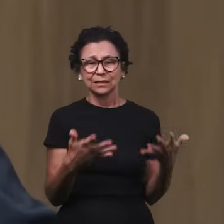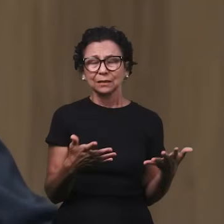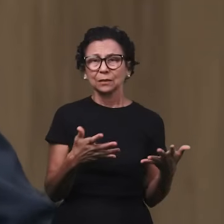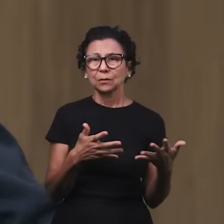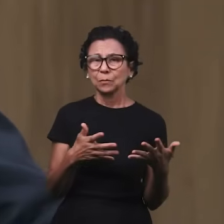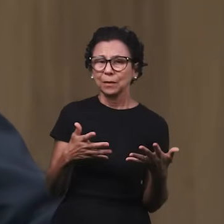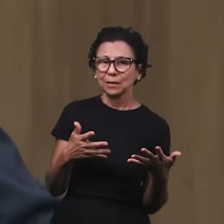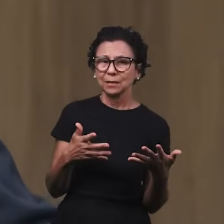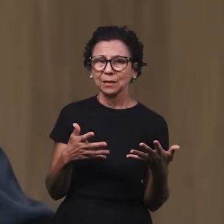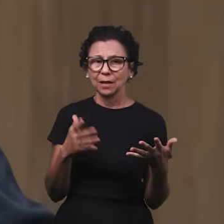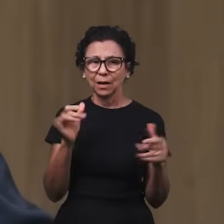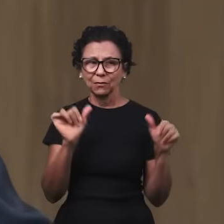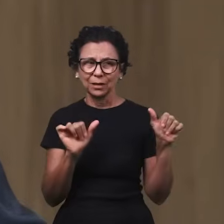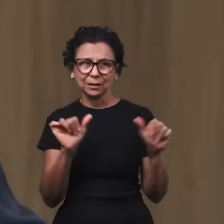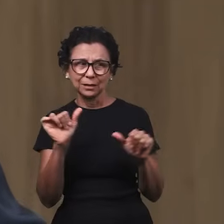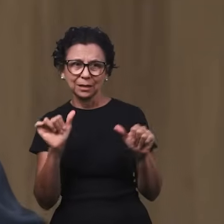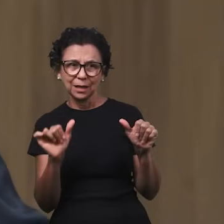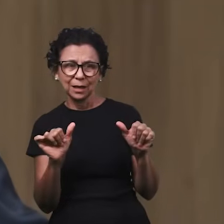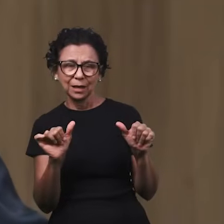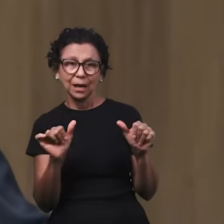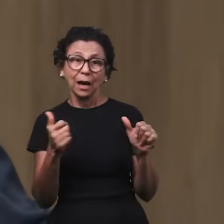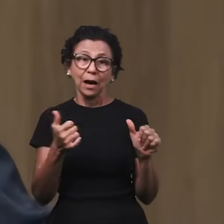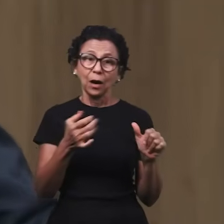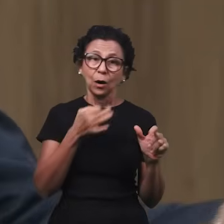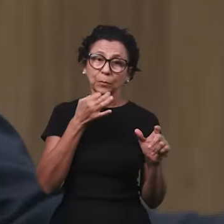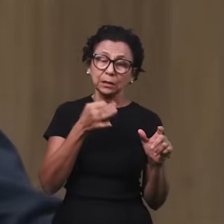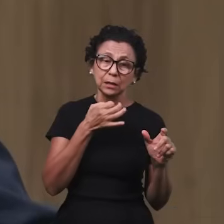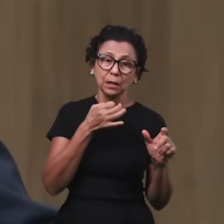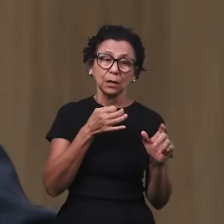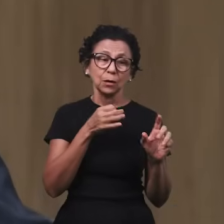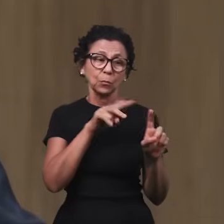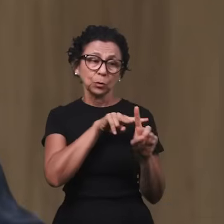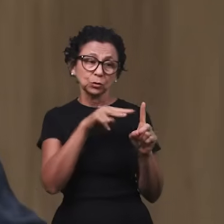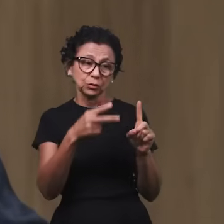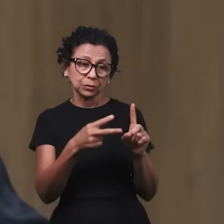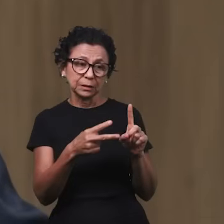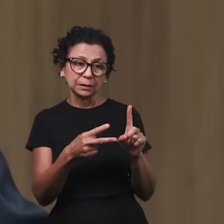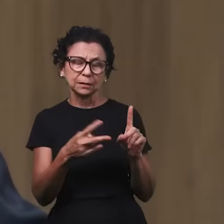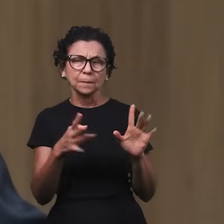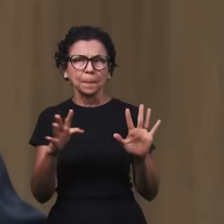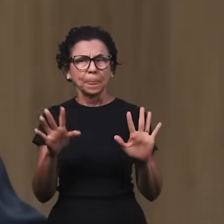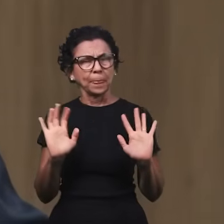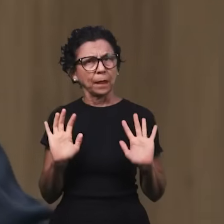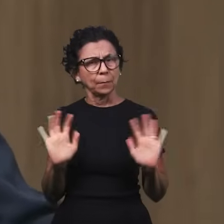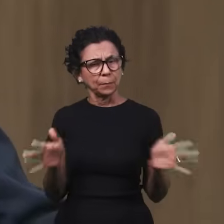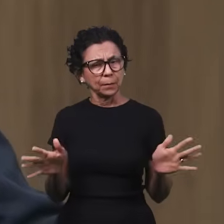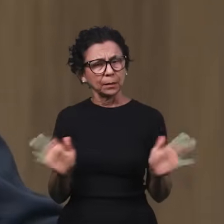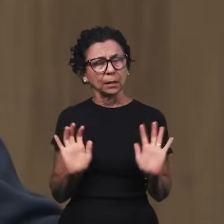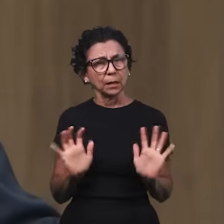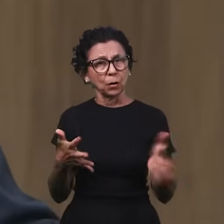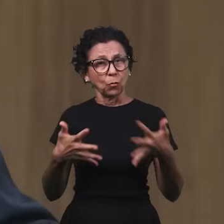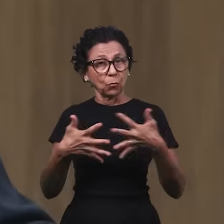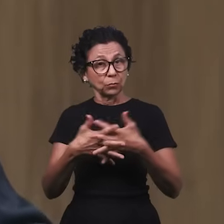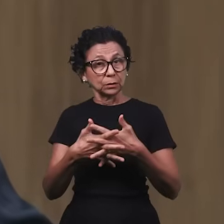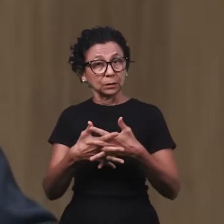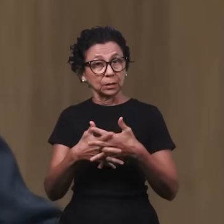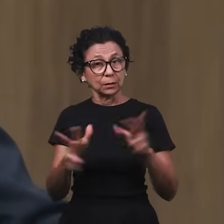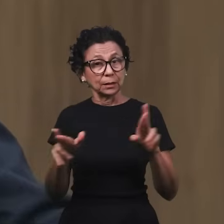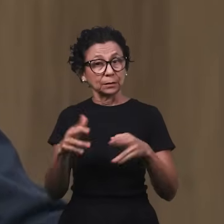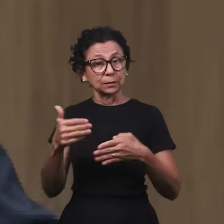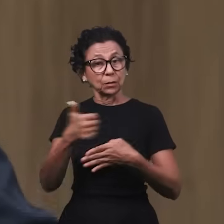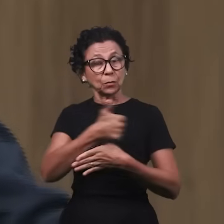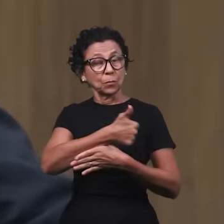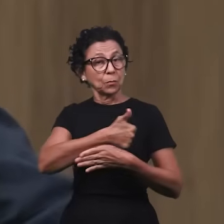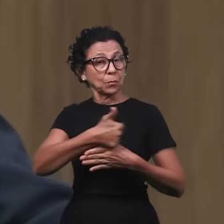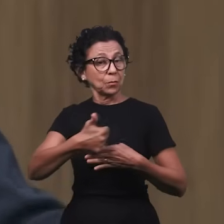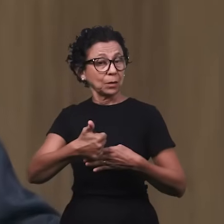porque começa a relativizar tudo, aí vem a confusão moral, né? As pessoas muitas vezes não